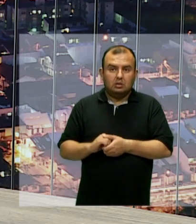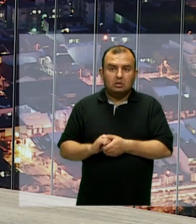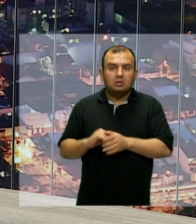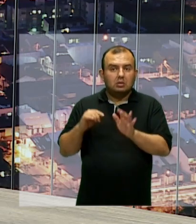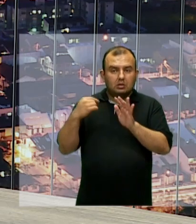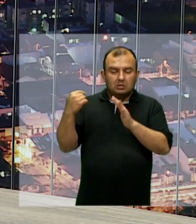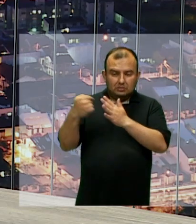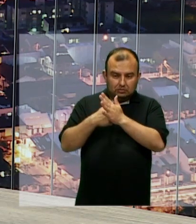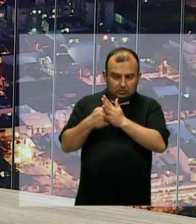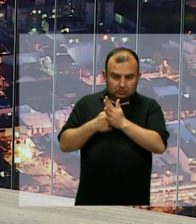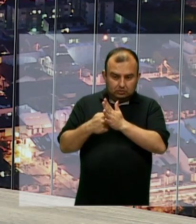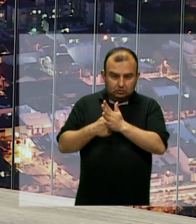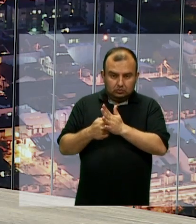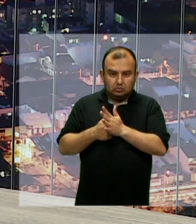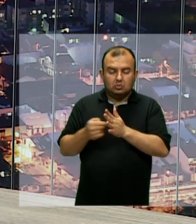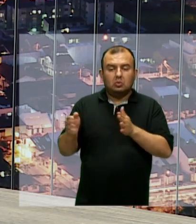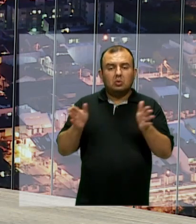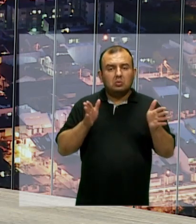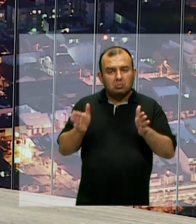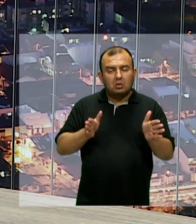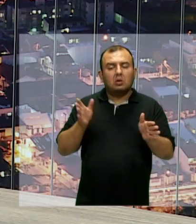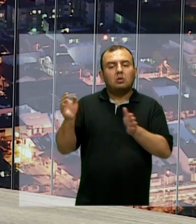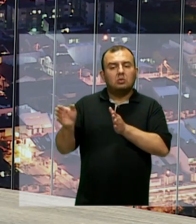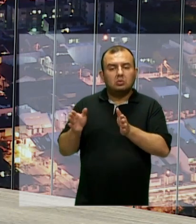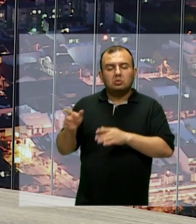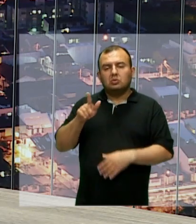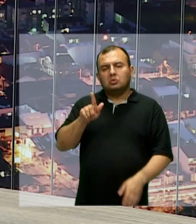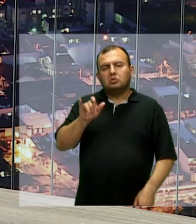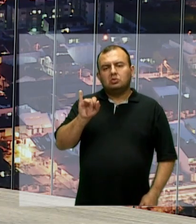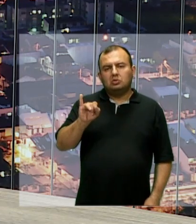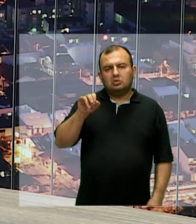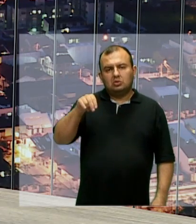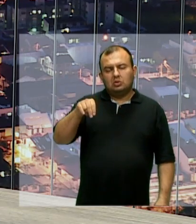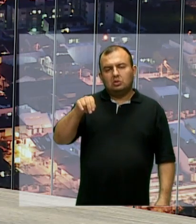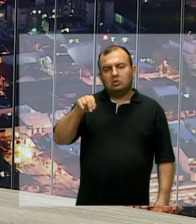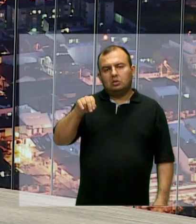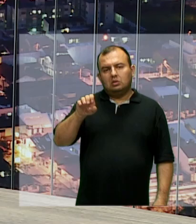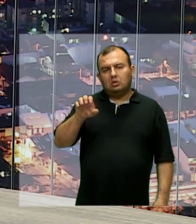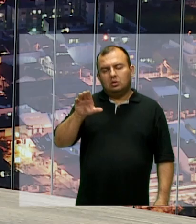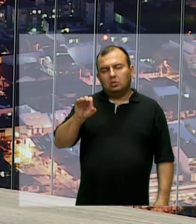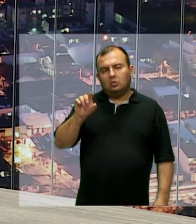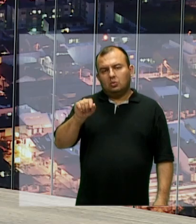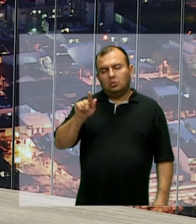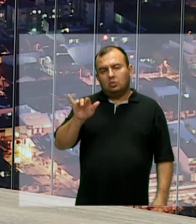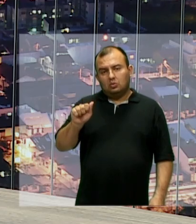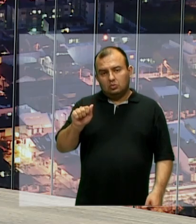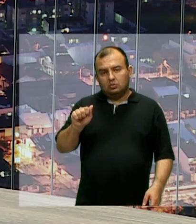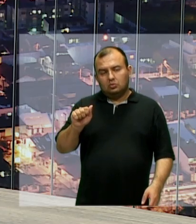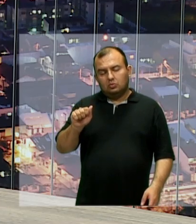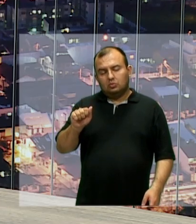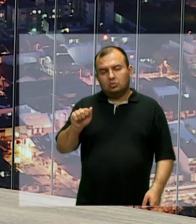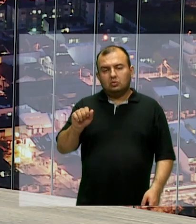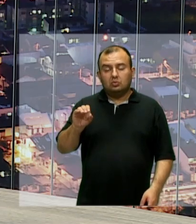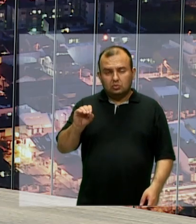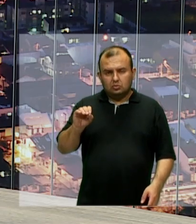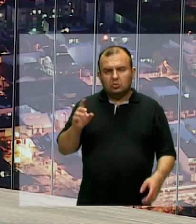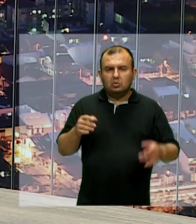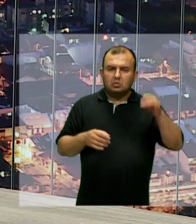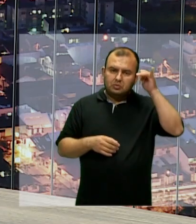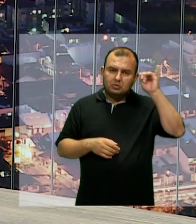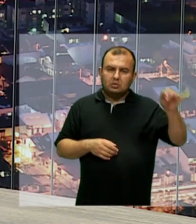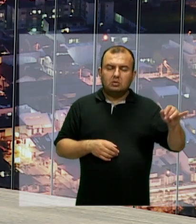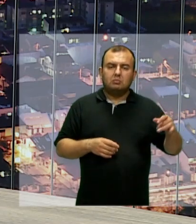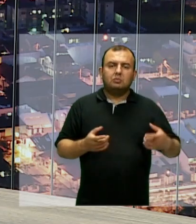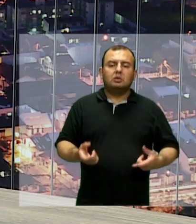os exames periódicos ginecológicos ou para prevenção tanto do câncer de colo